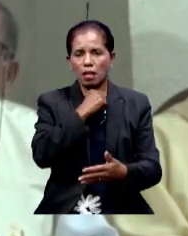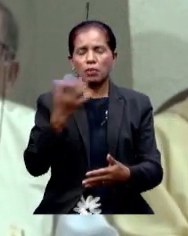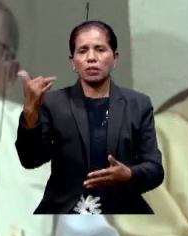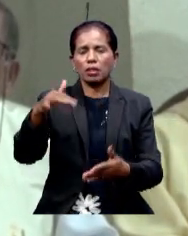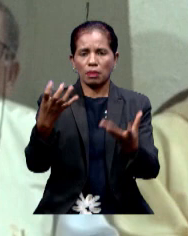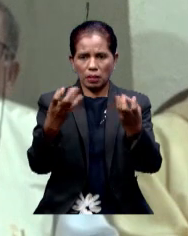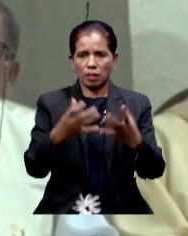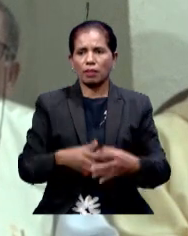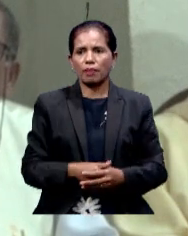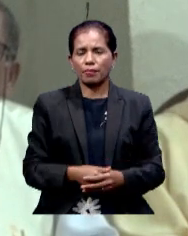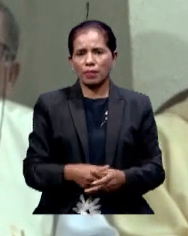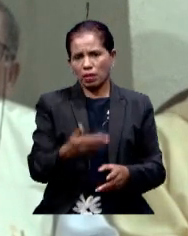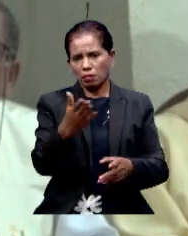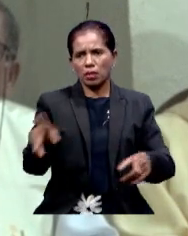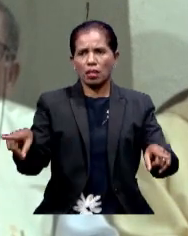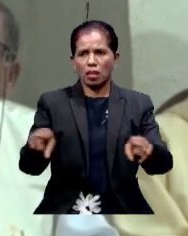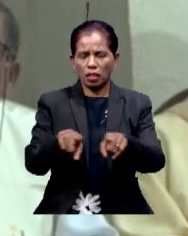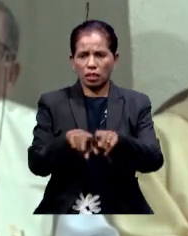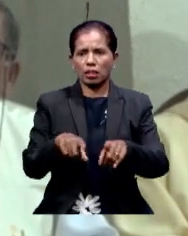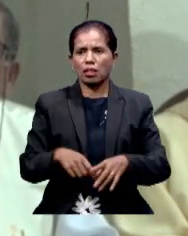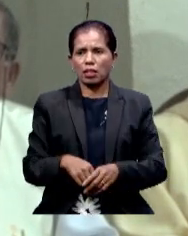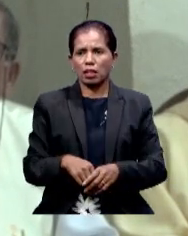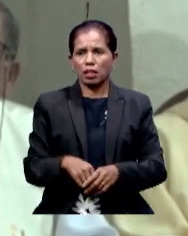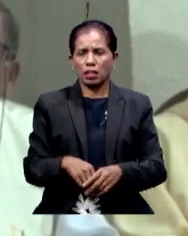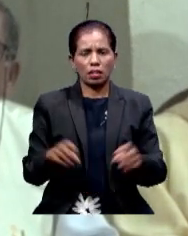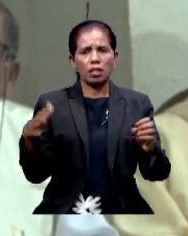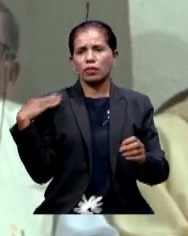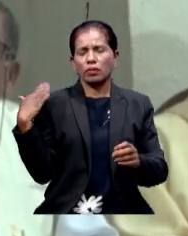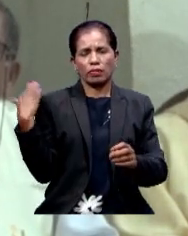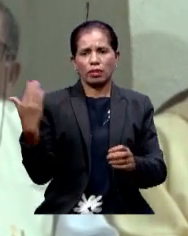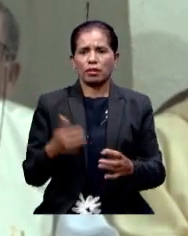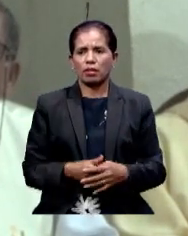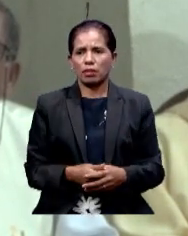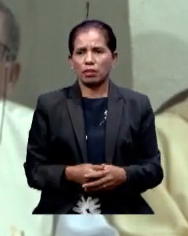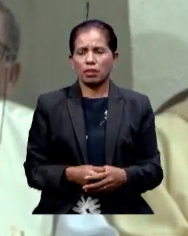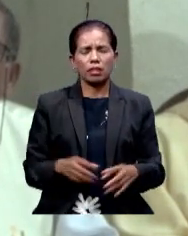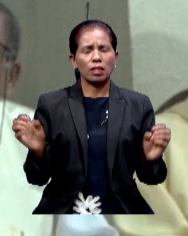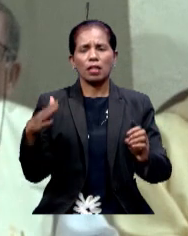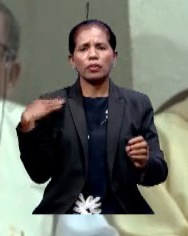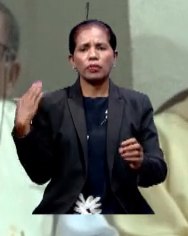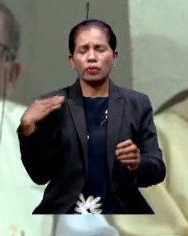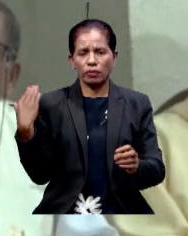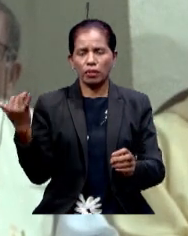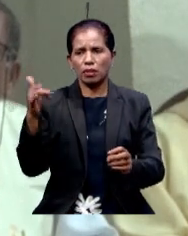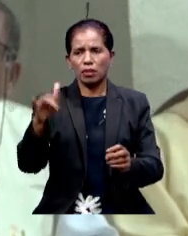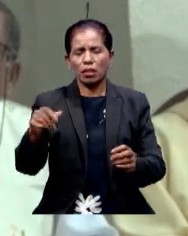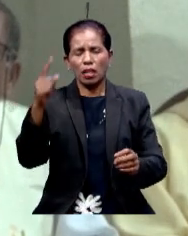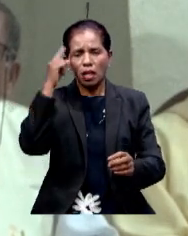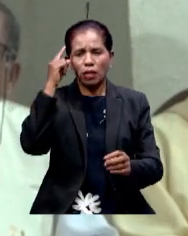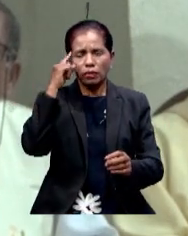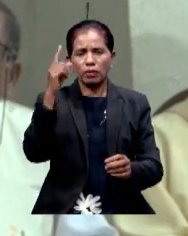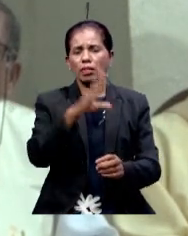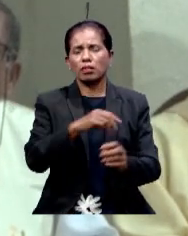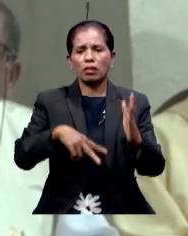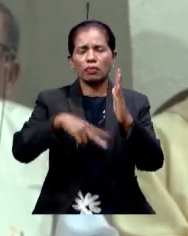e me, a Nessa, lá jovem, onde querem. Se lá jovem ona, não ainda nem